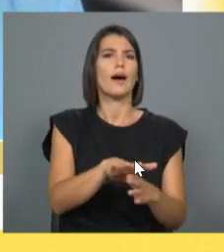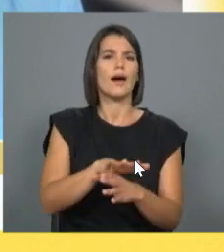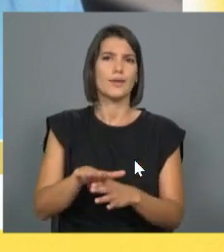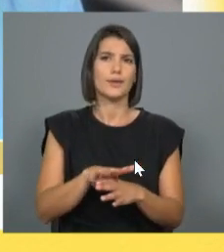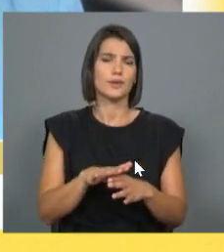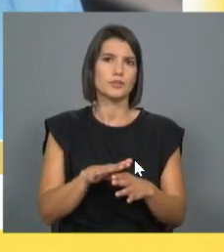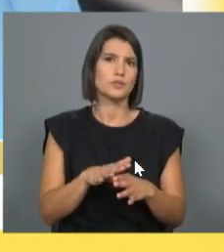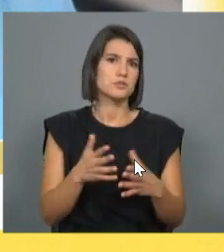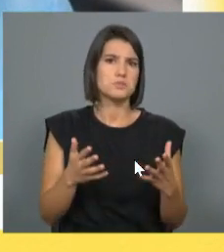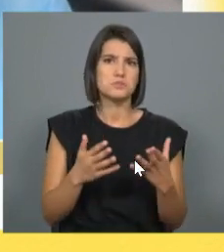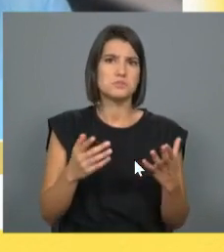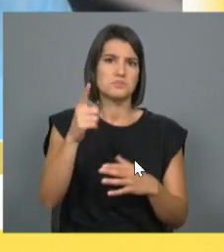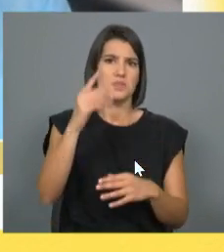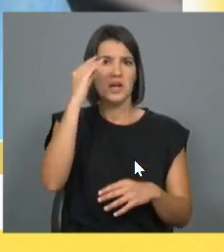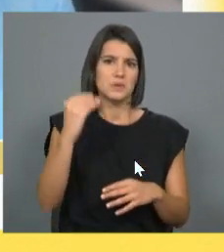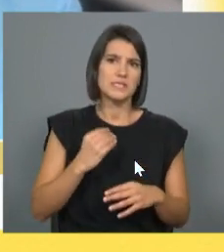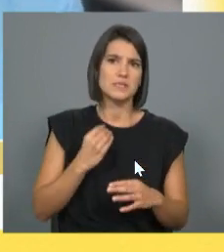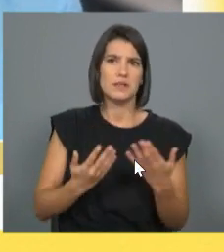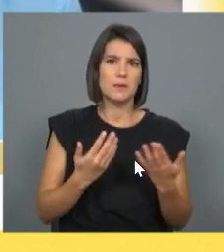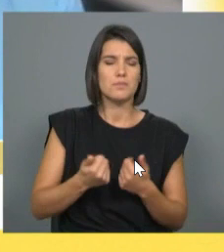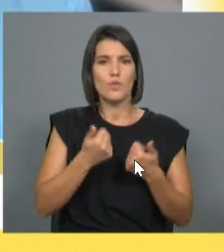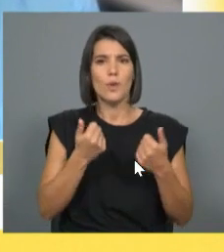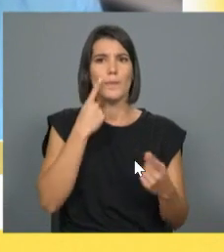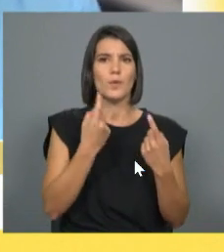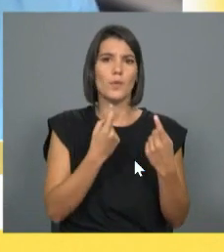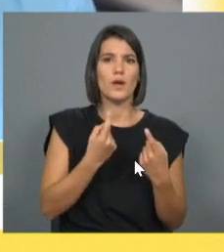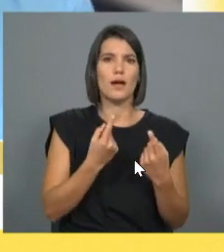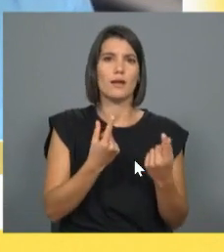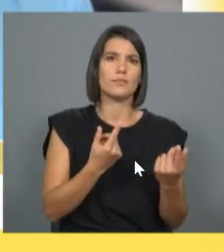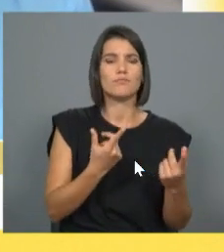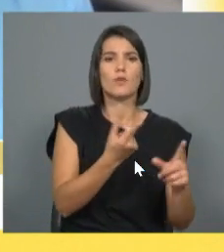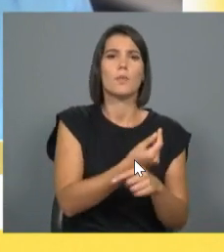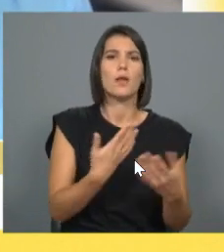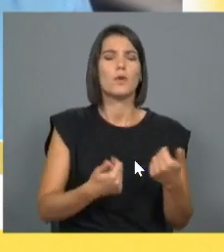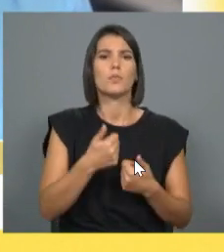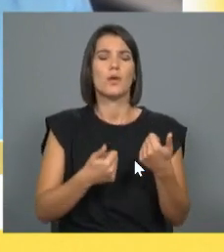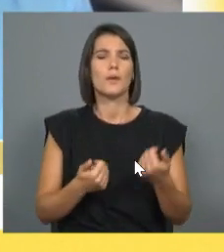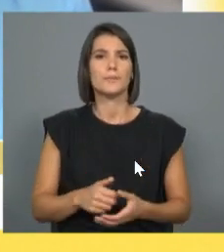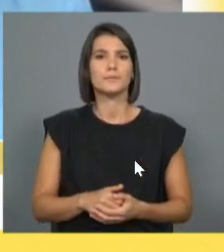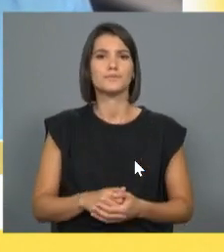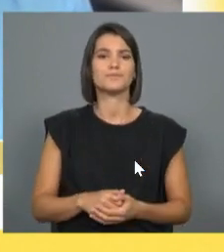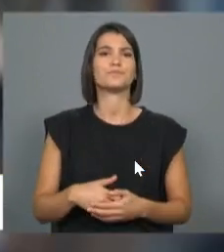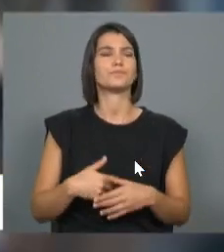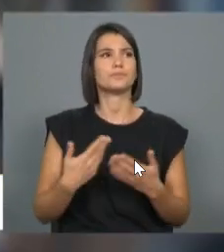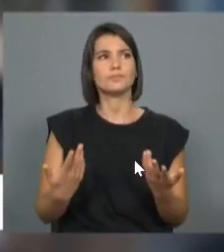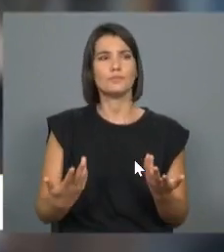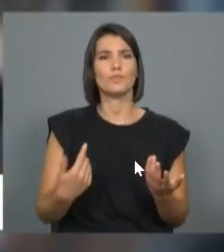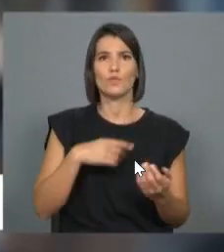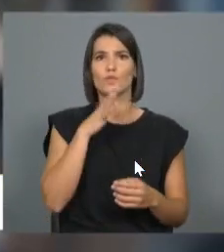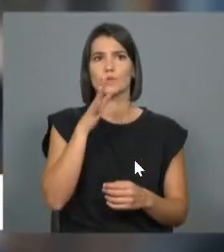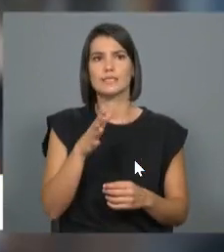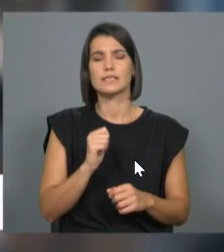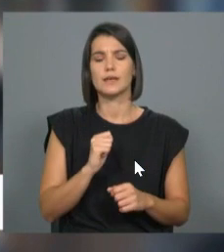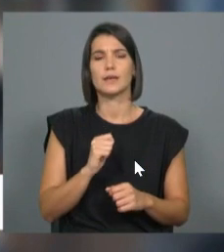que me incentivaria a procurar mercado? Ora bem, eu vou dizer o